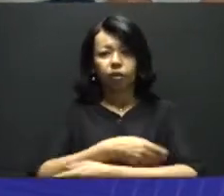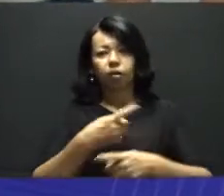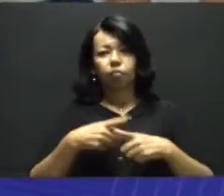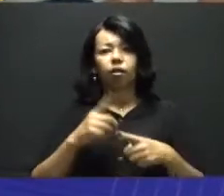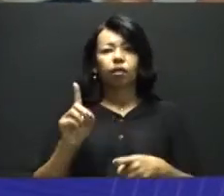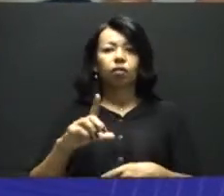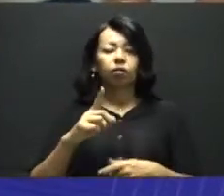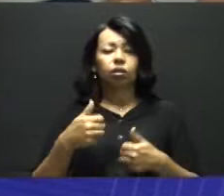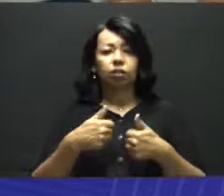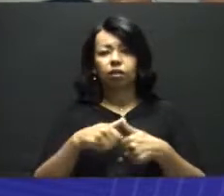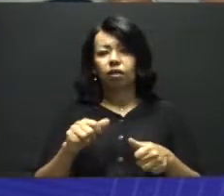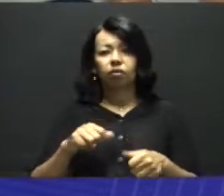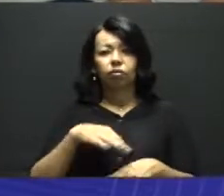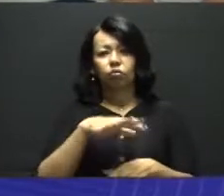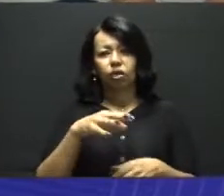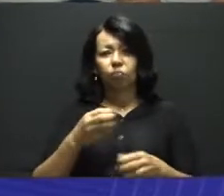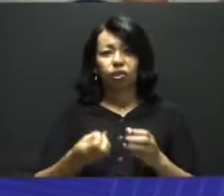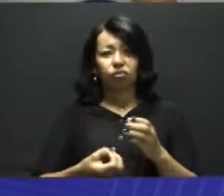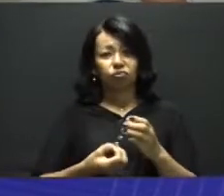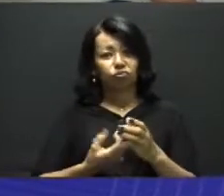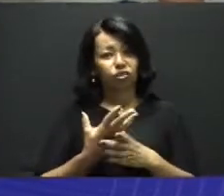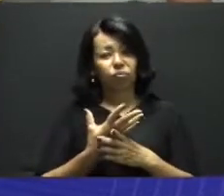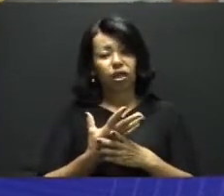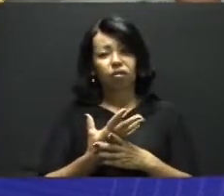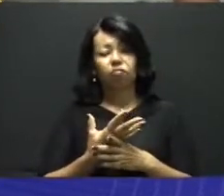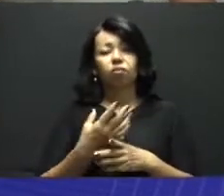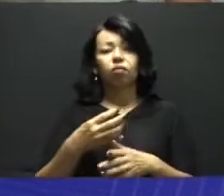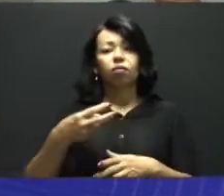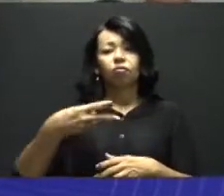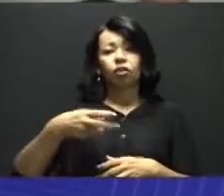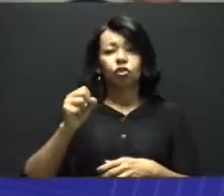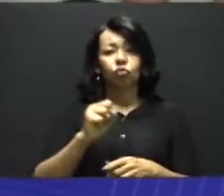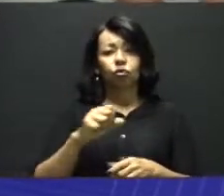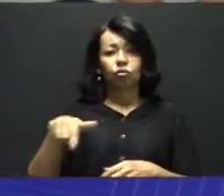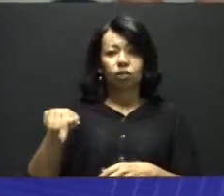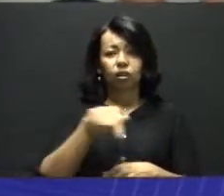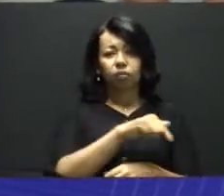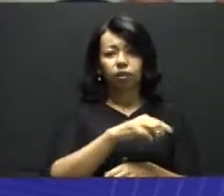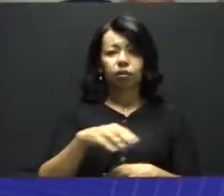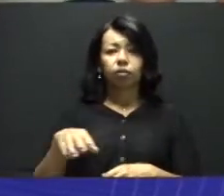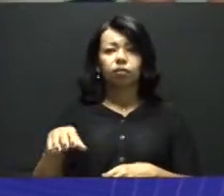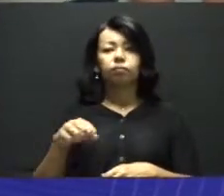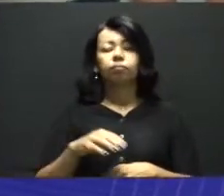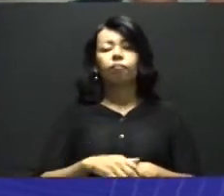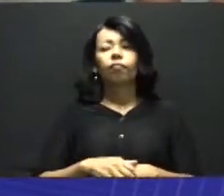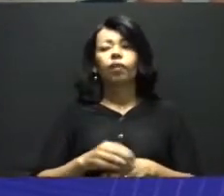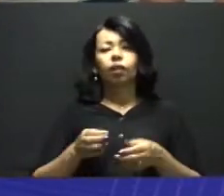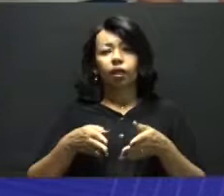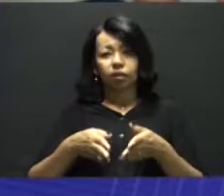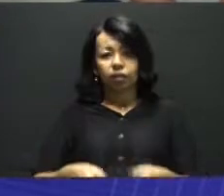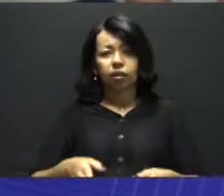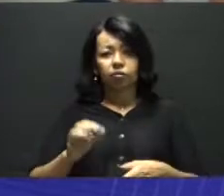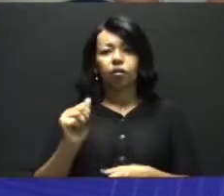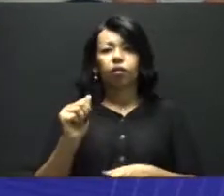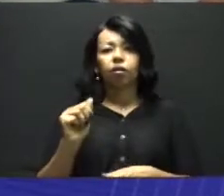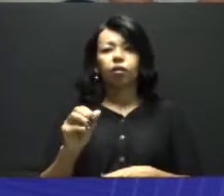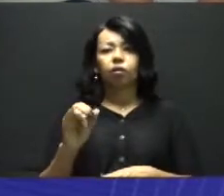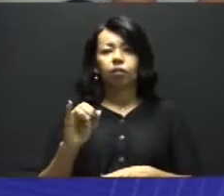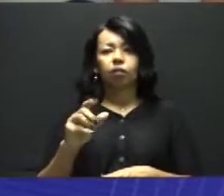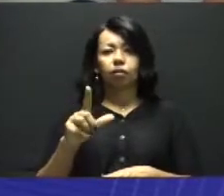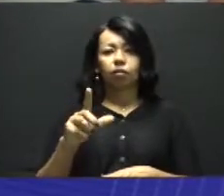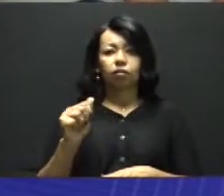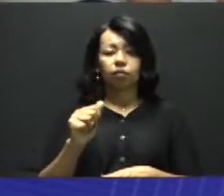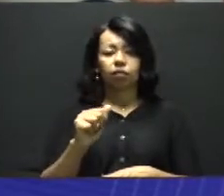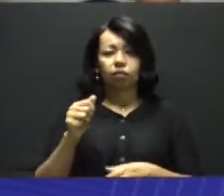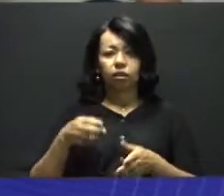formado com 28 semanas a ela nasceu e foi direto para o teu e uti